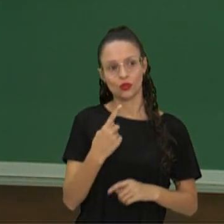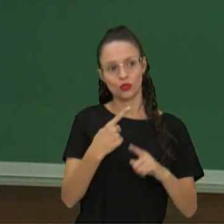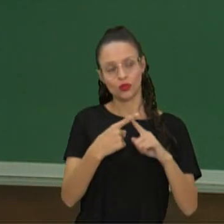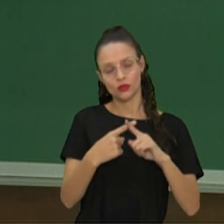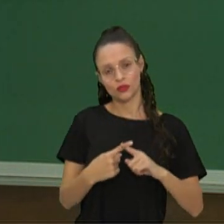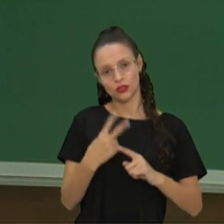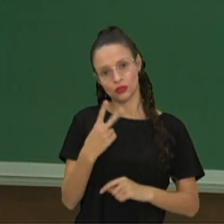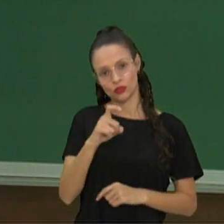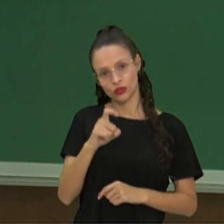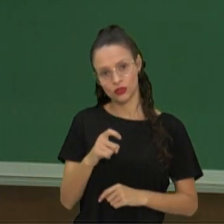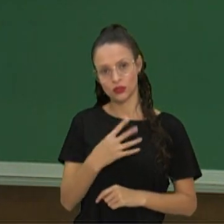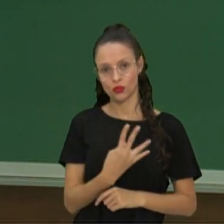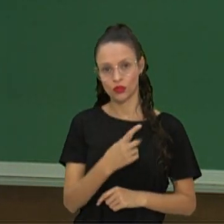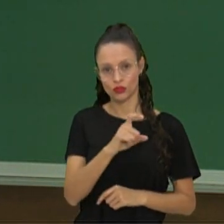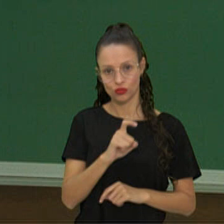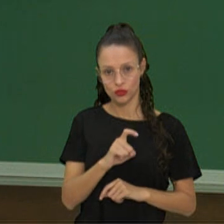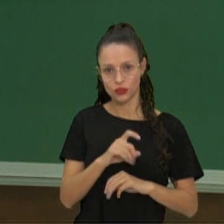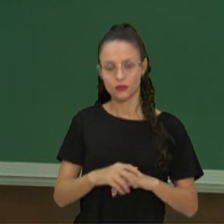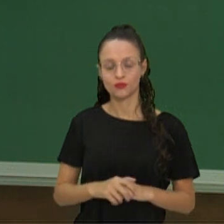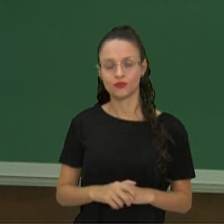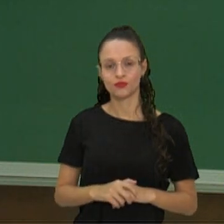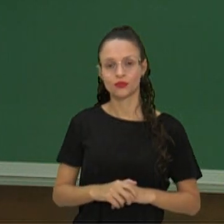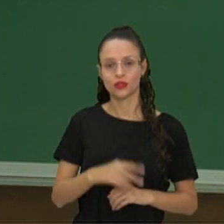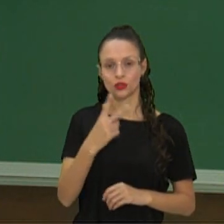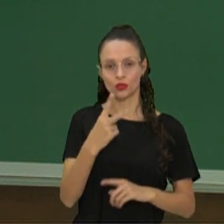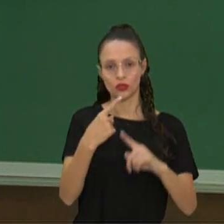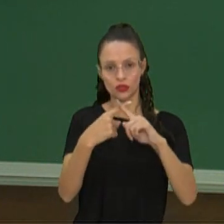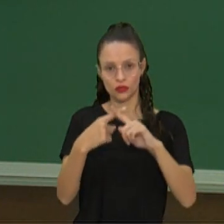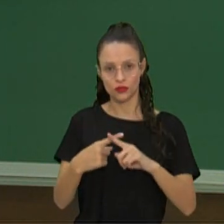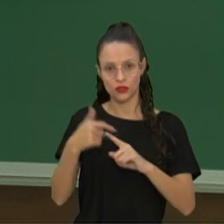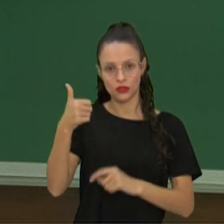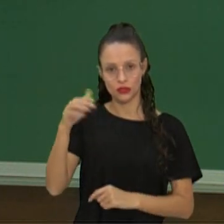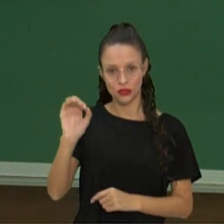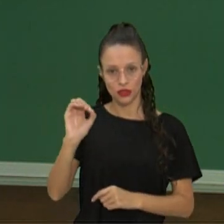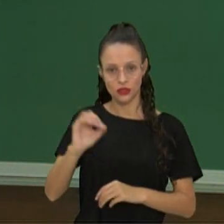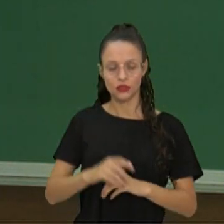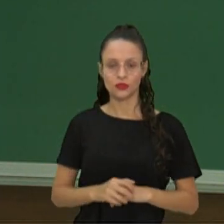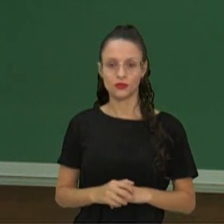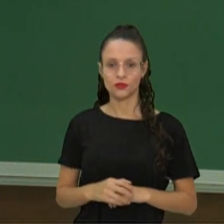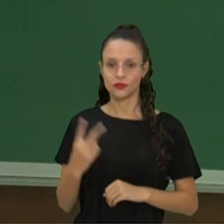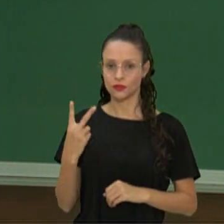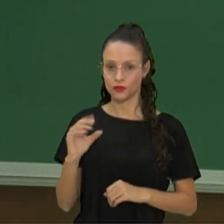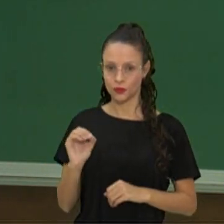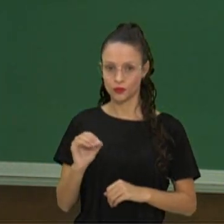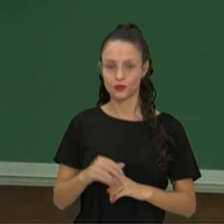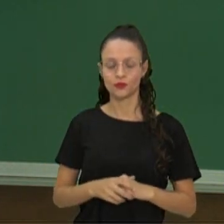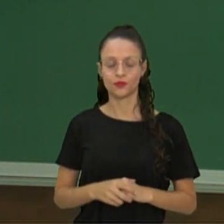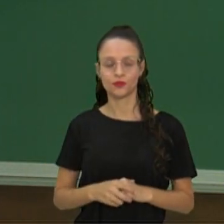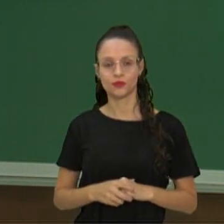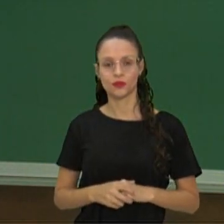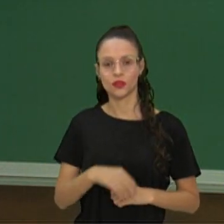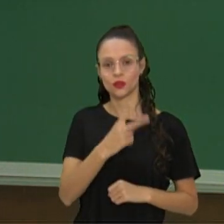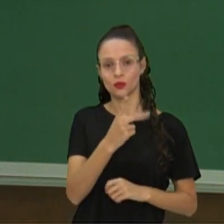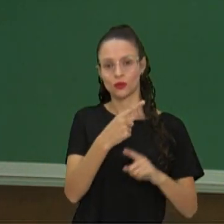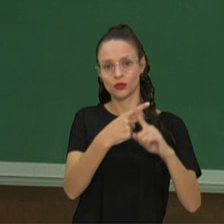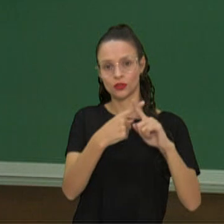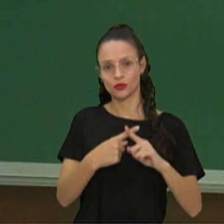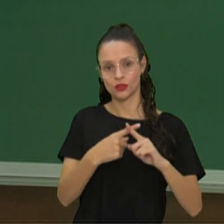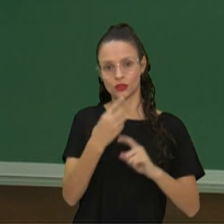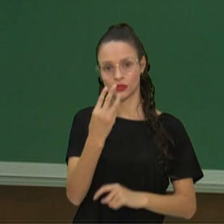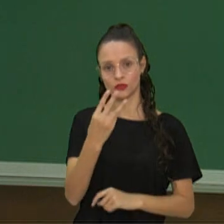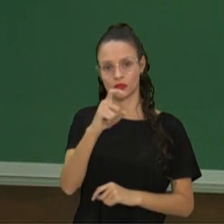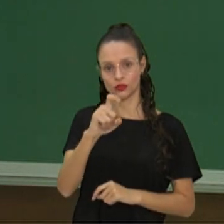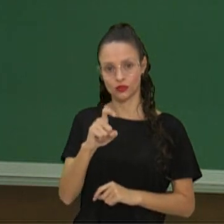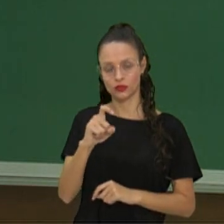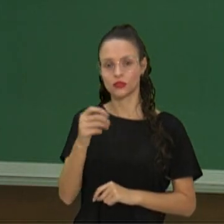2x, 4x. 2 vezes o 10, 20. 2 vezes